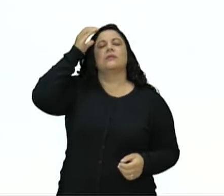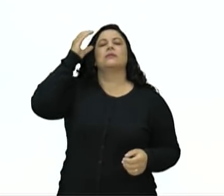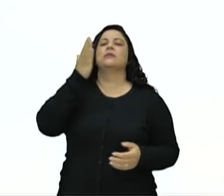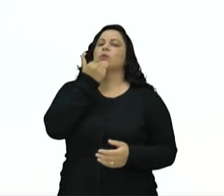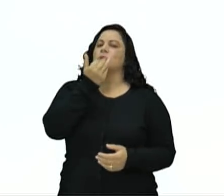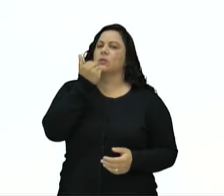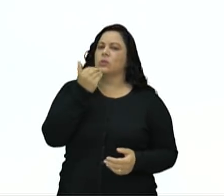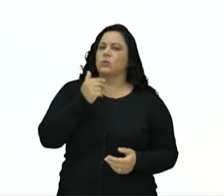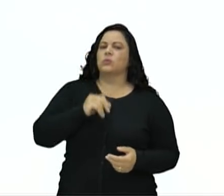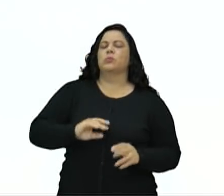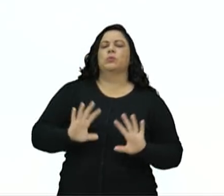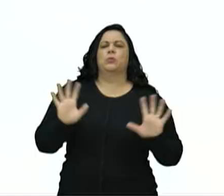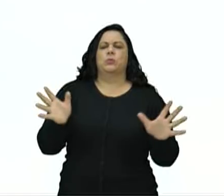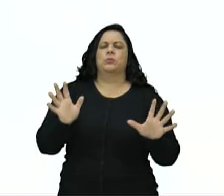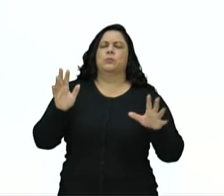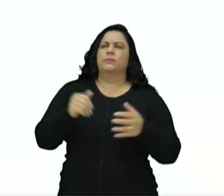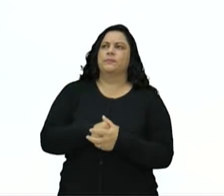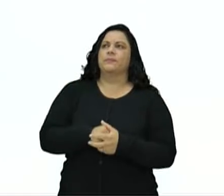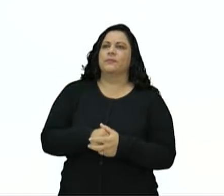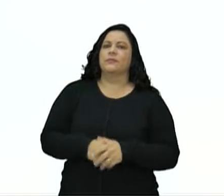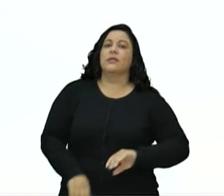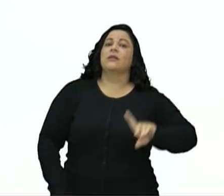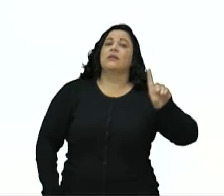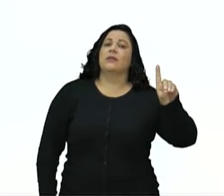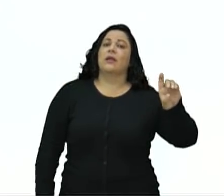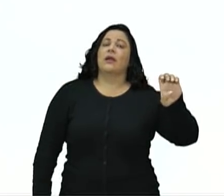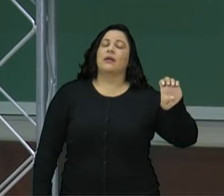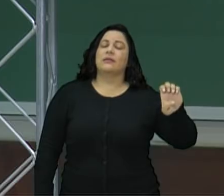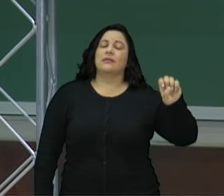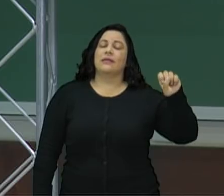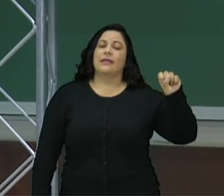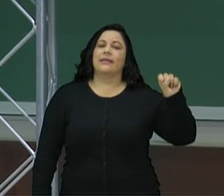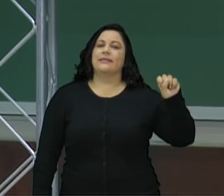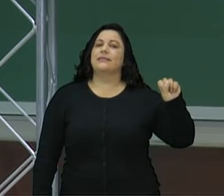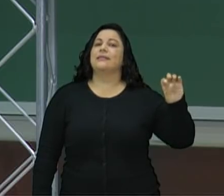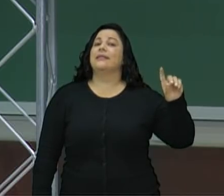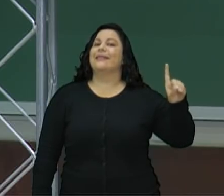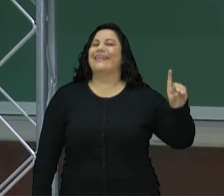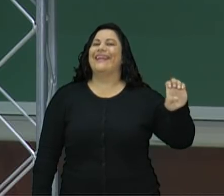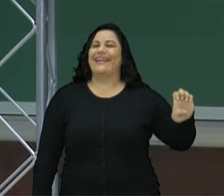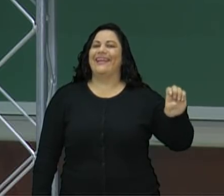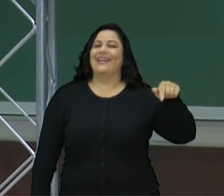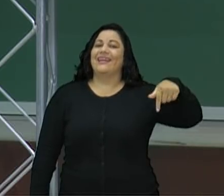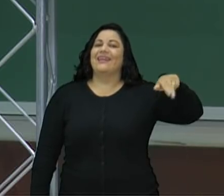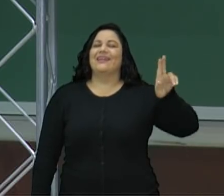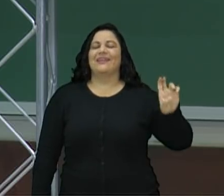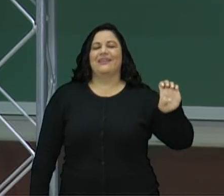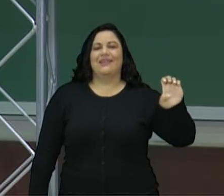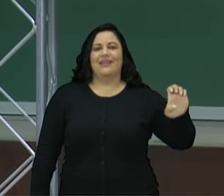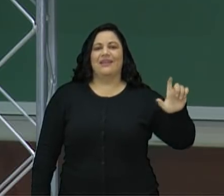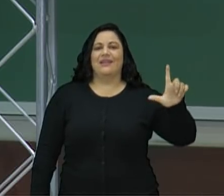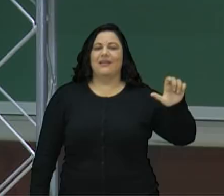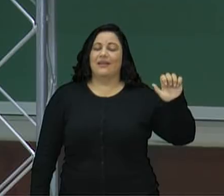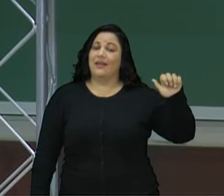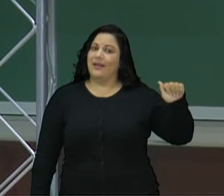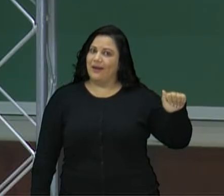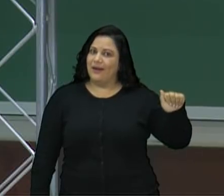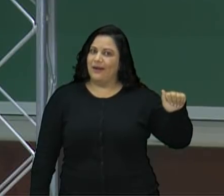eu me senti tão frustrada. Desde que ela, o que terminou? Né? A Semana de Conscientização dos Transtornos Alimentares,